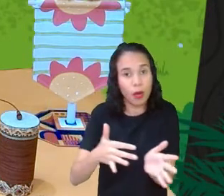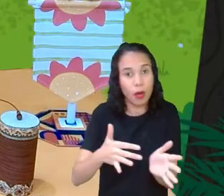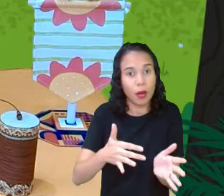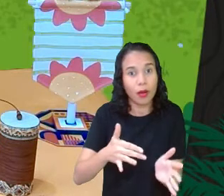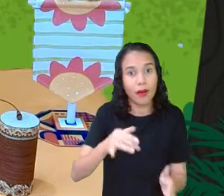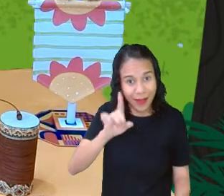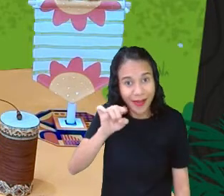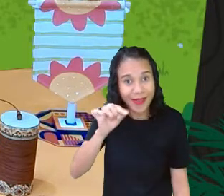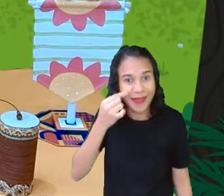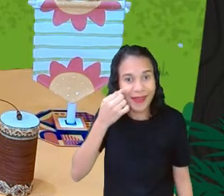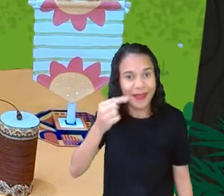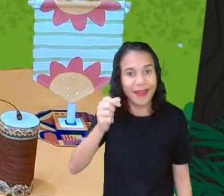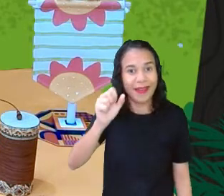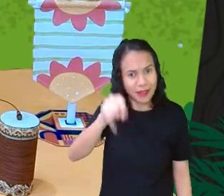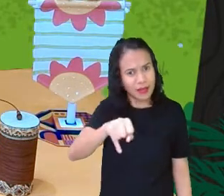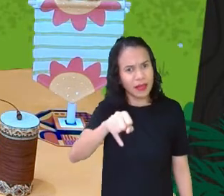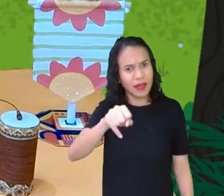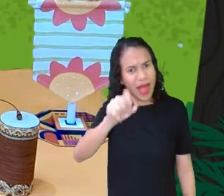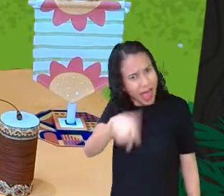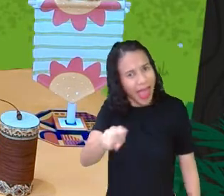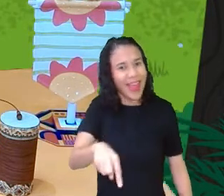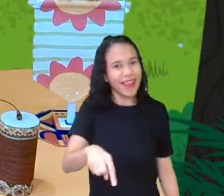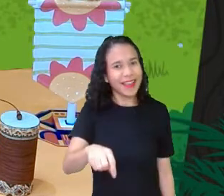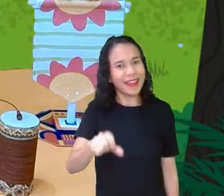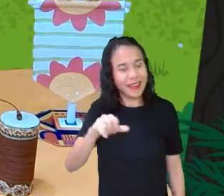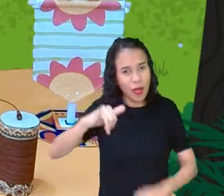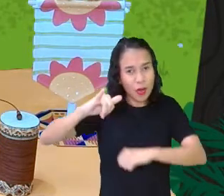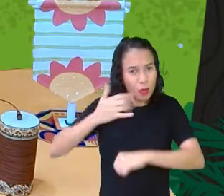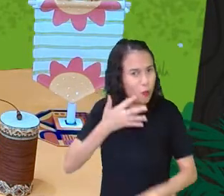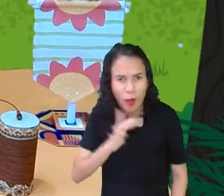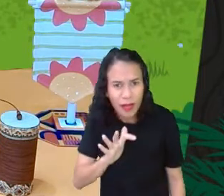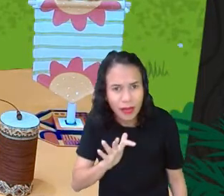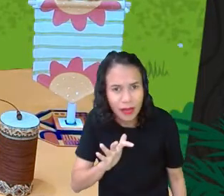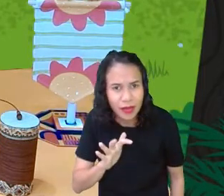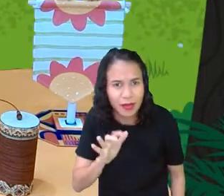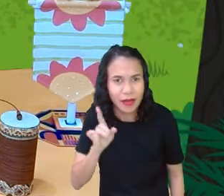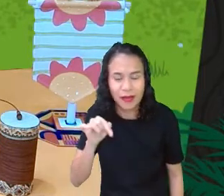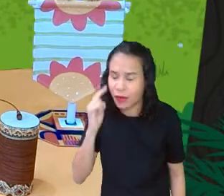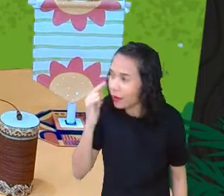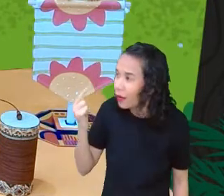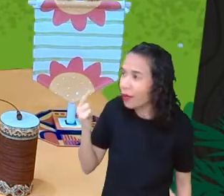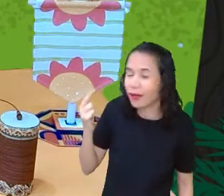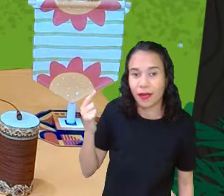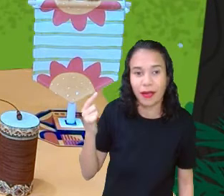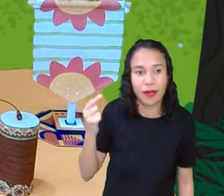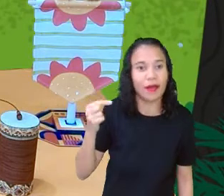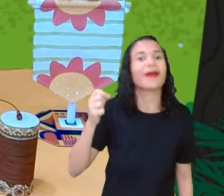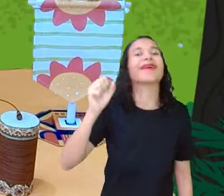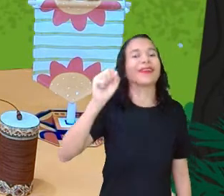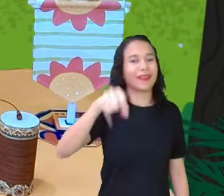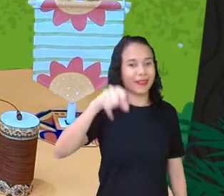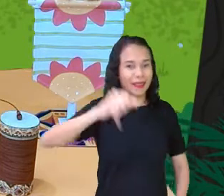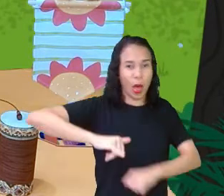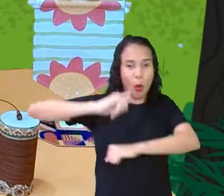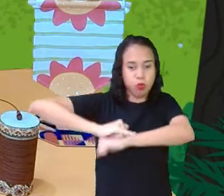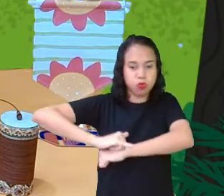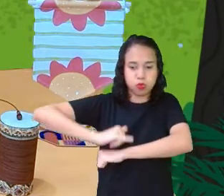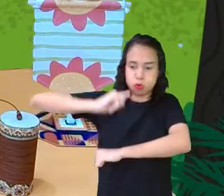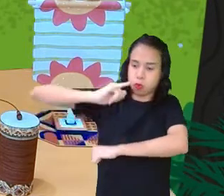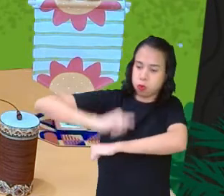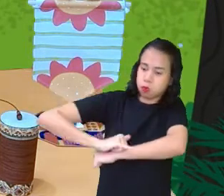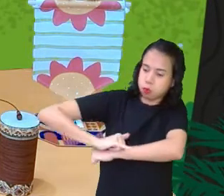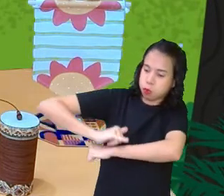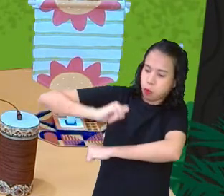Era ela! Era ele? Não sabe não, é?